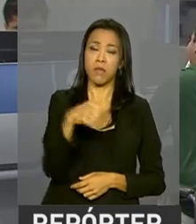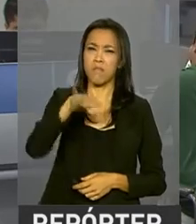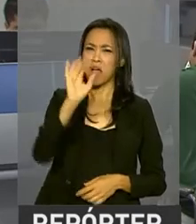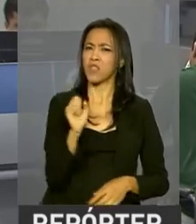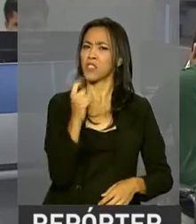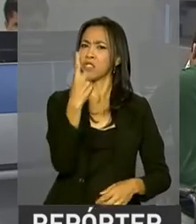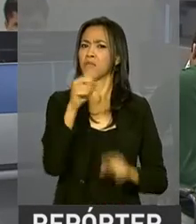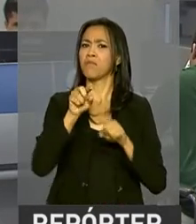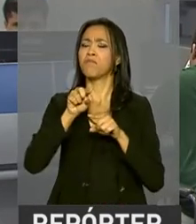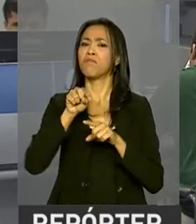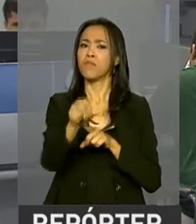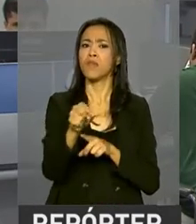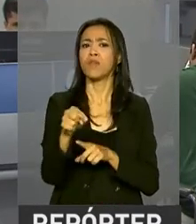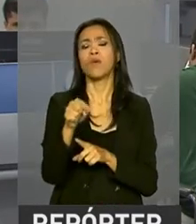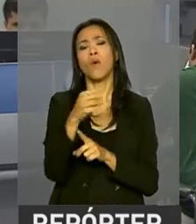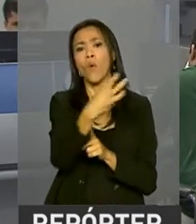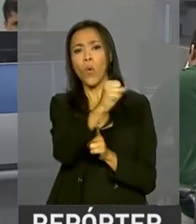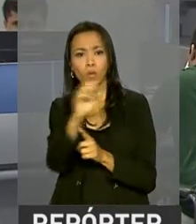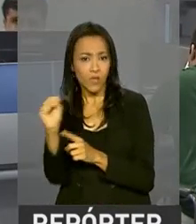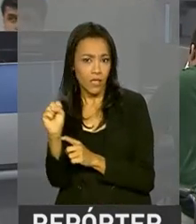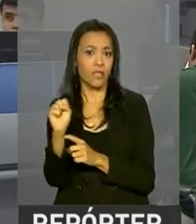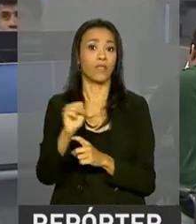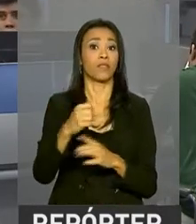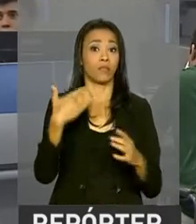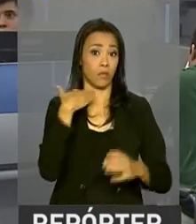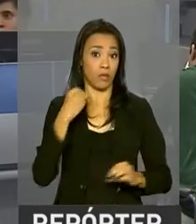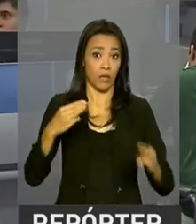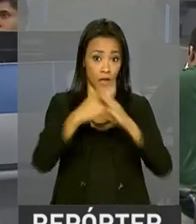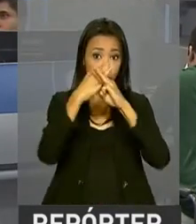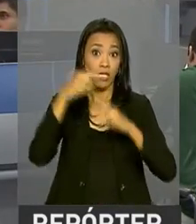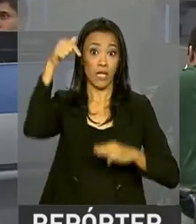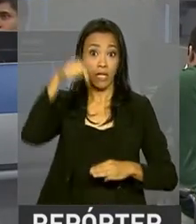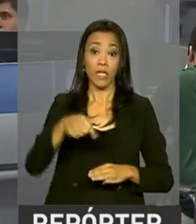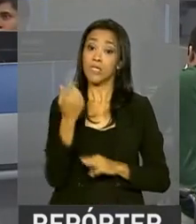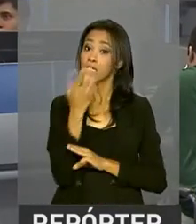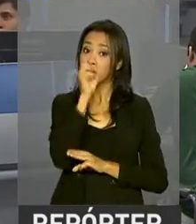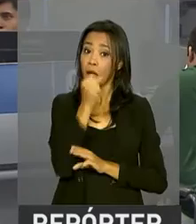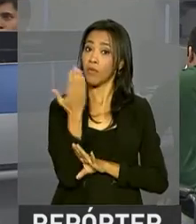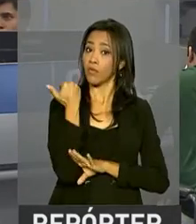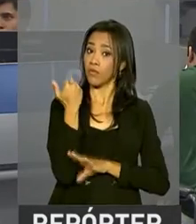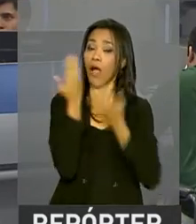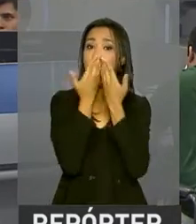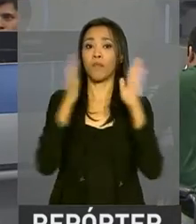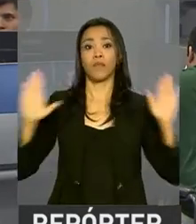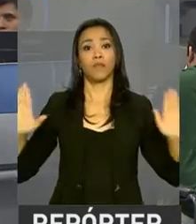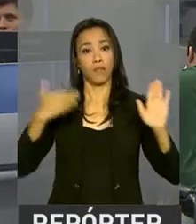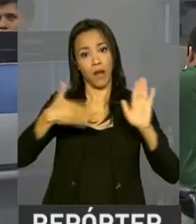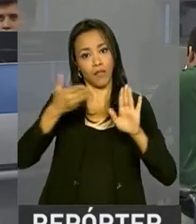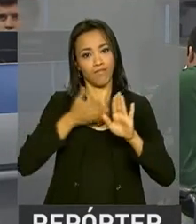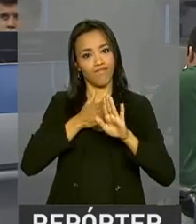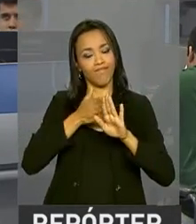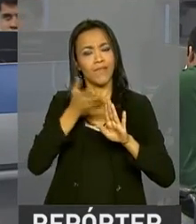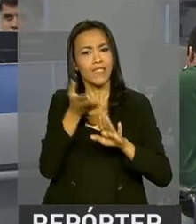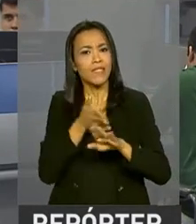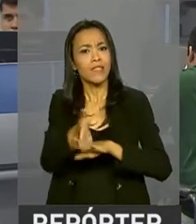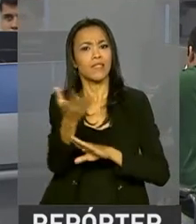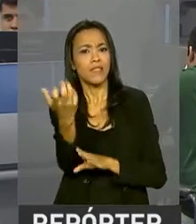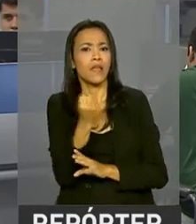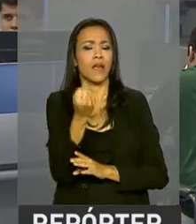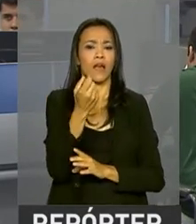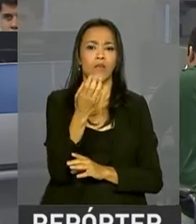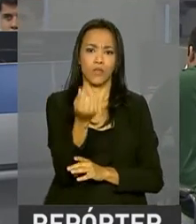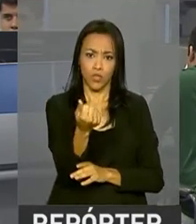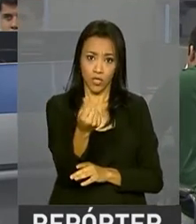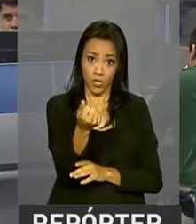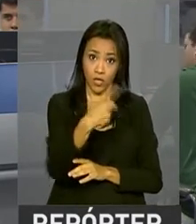800 agências da caixa econômica federal abriram neste sábado além do saque do fgts os trabalhadores